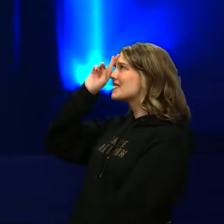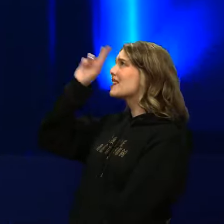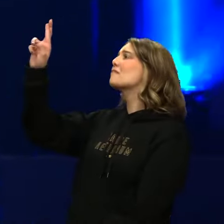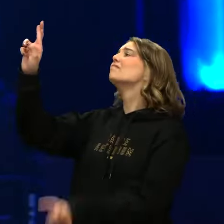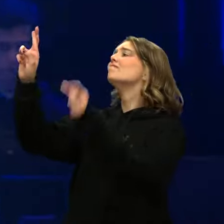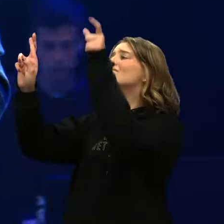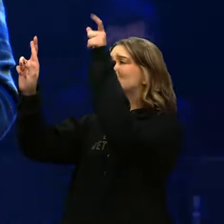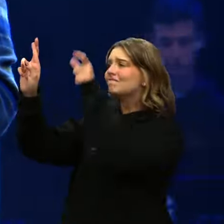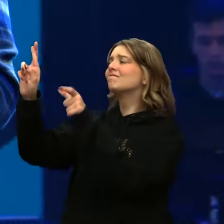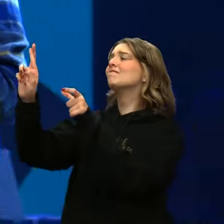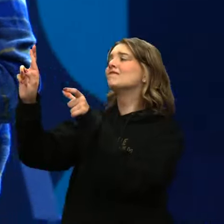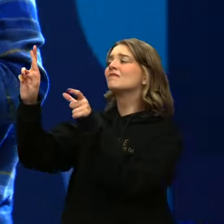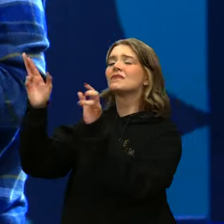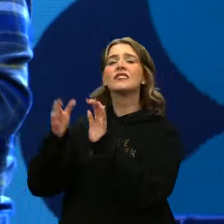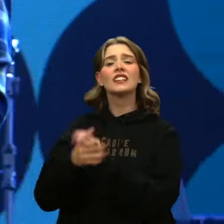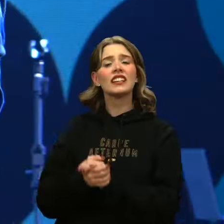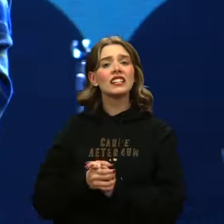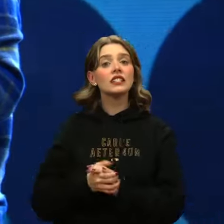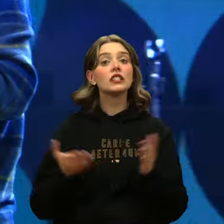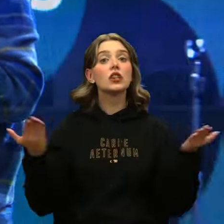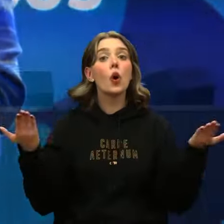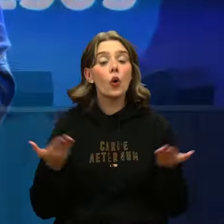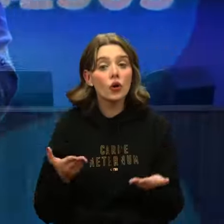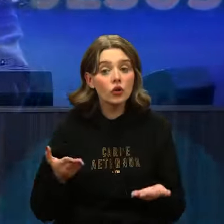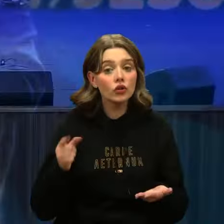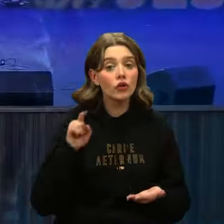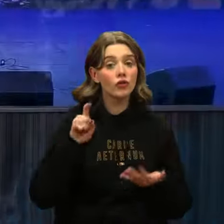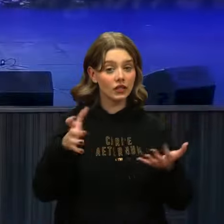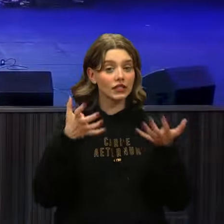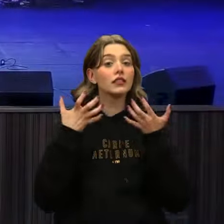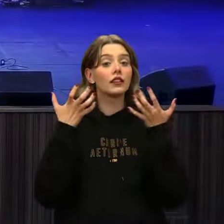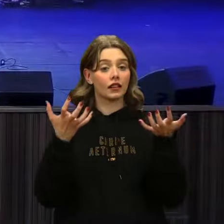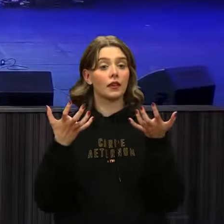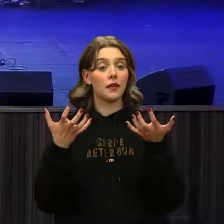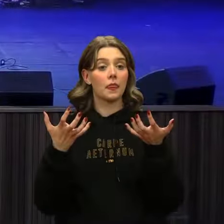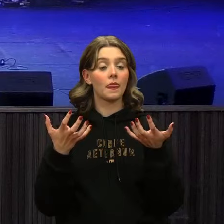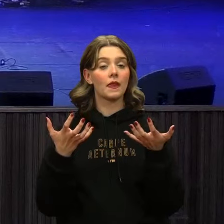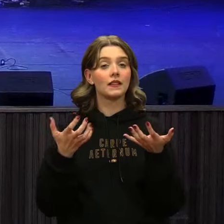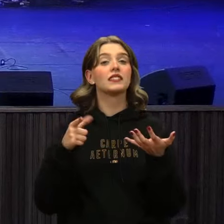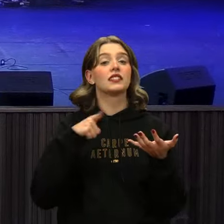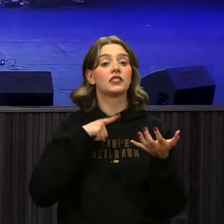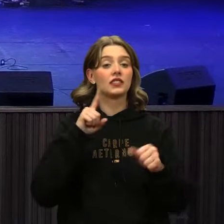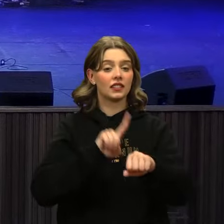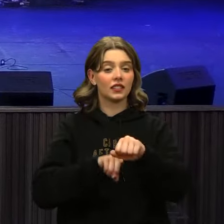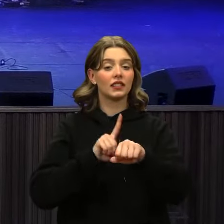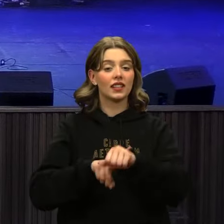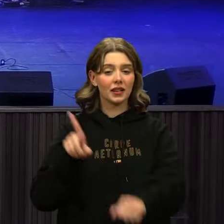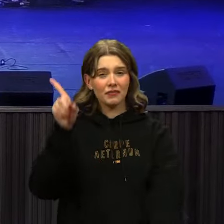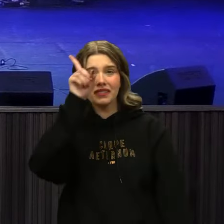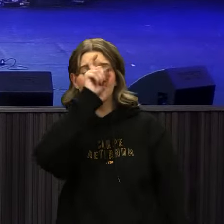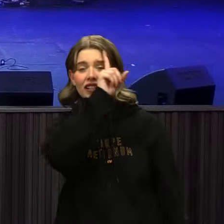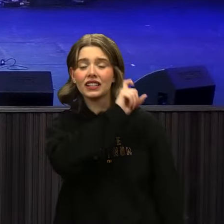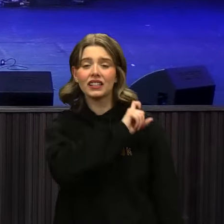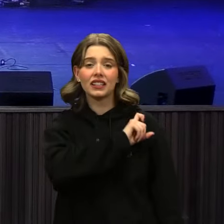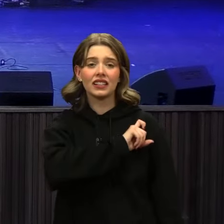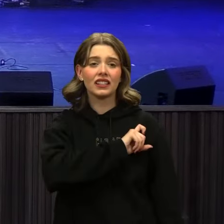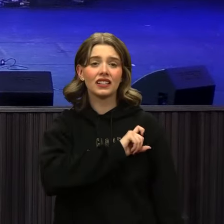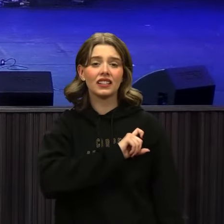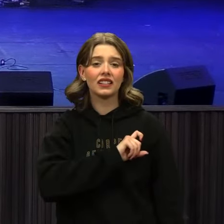você quer fazer parte desse exército, você que tem passado por essas provações, por esses tempos de instabilidade, você quer